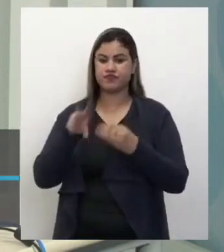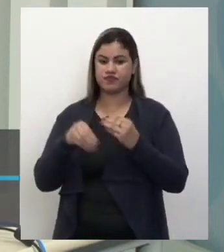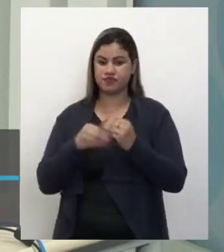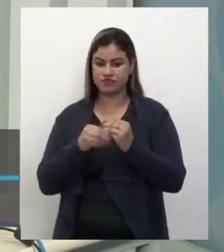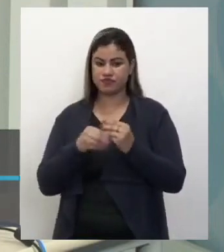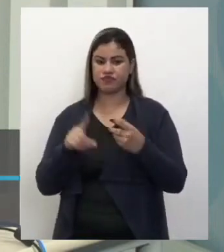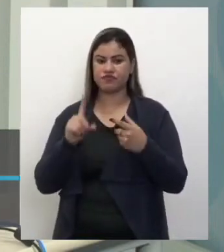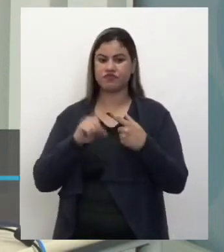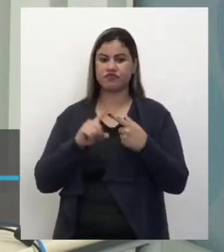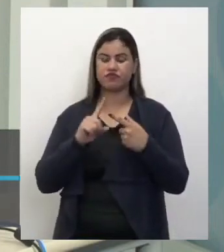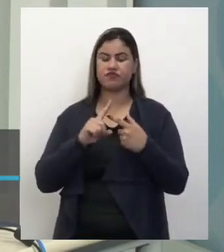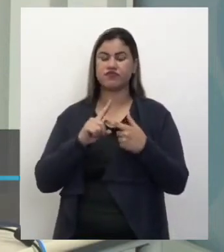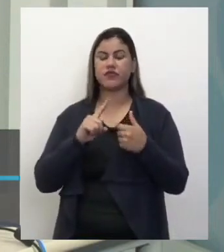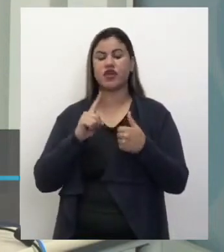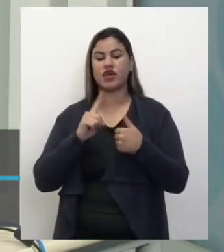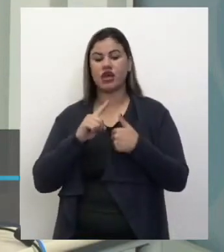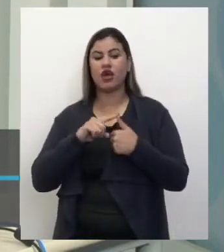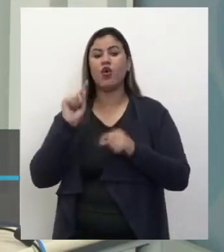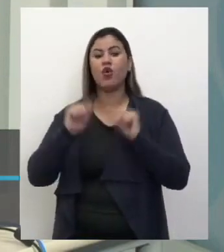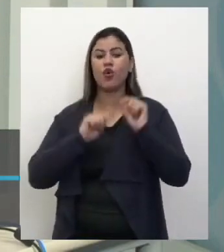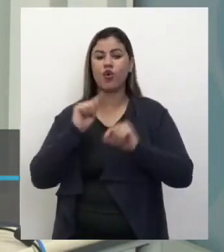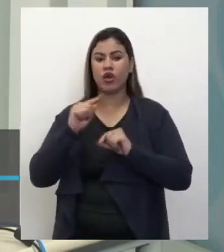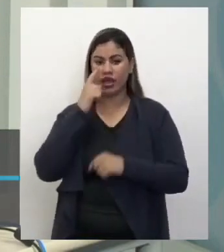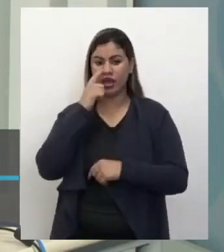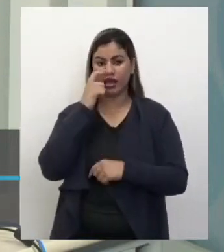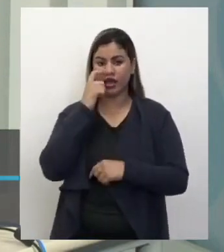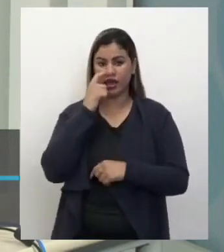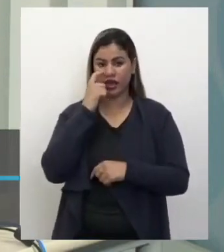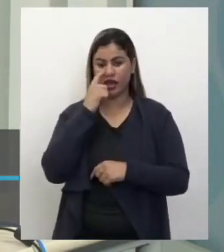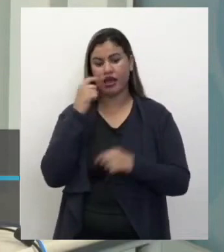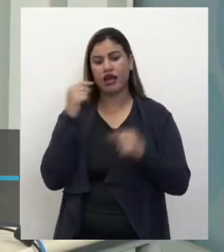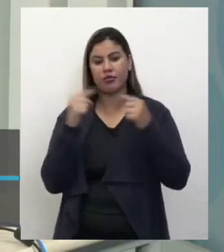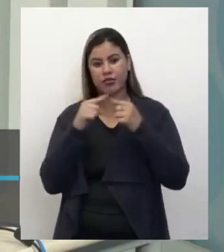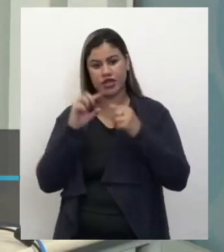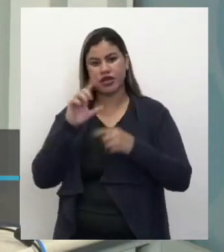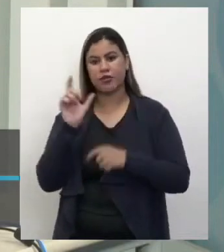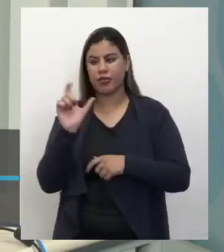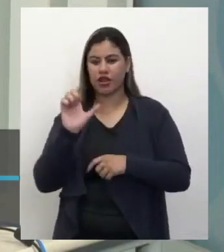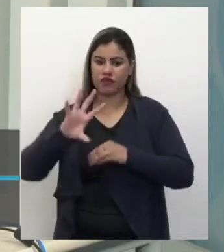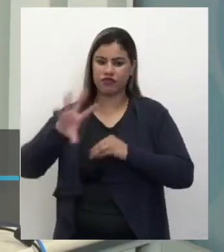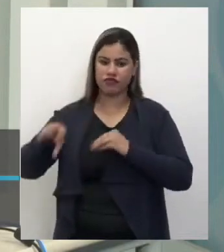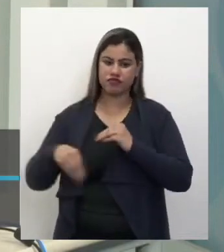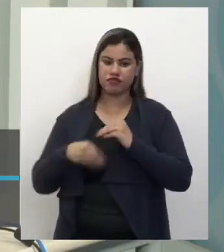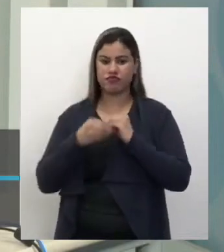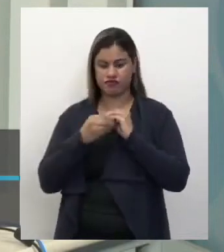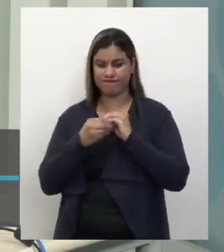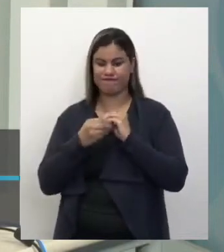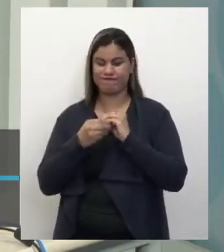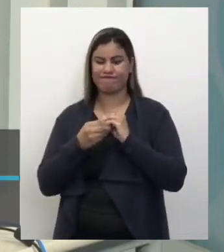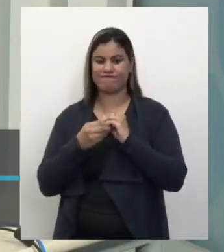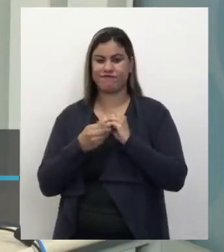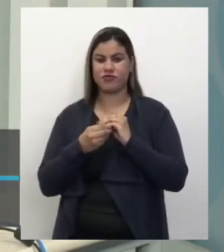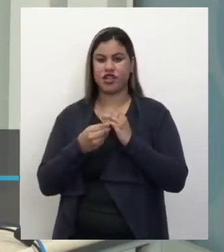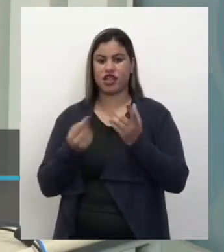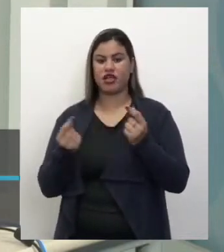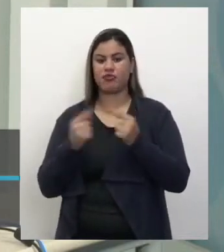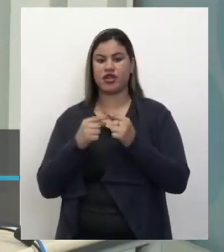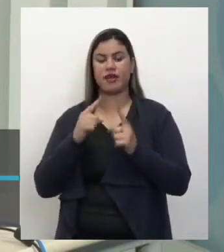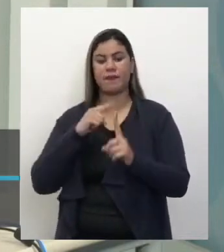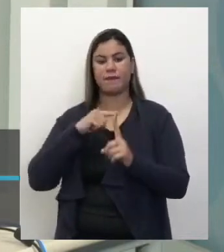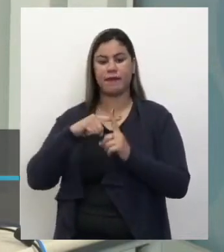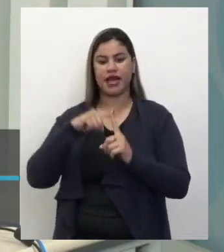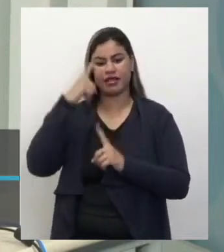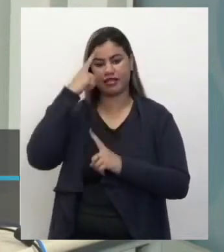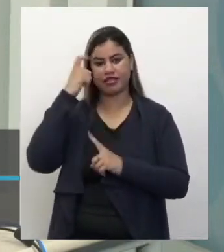e na aditiva nós pensamos que dá a ideia mesmo, já fala, né? A palavra aditiva, adicionar, dá a ideia de mais. Quando